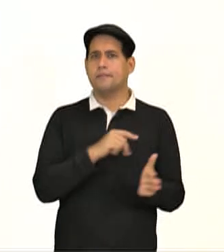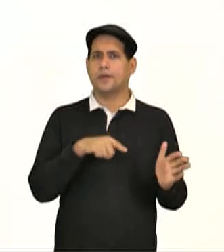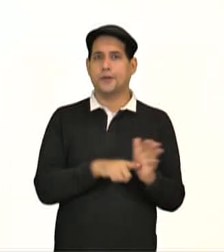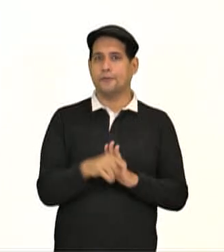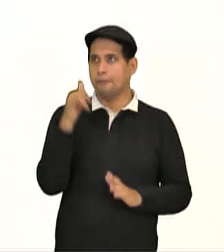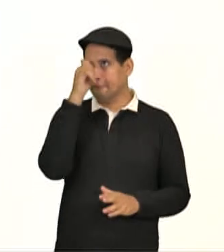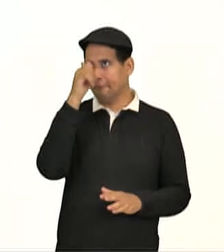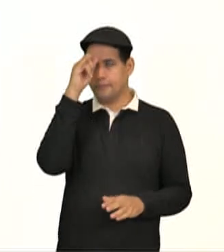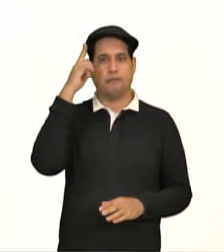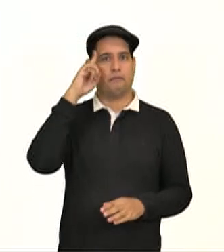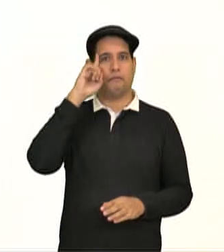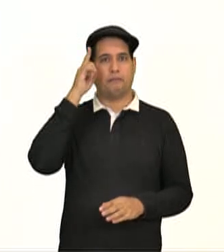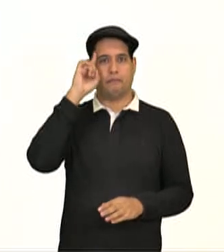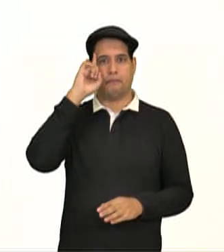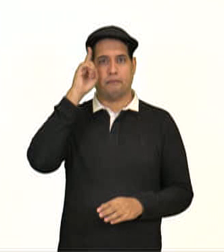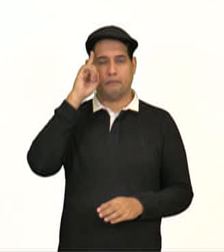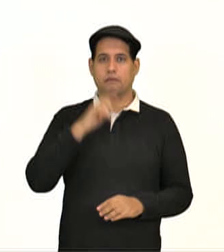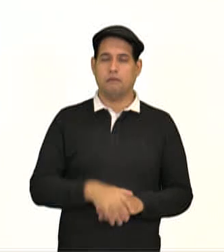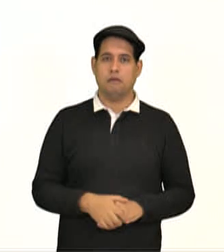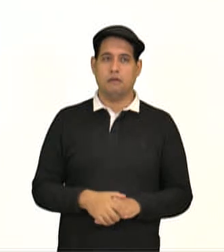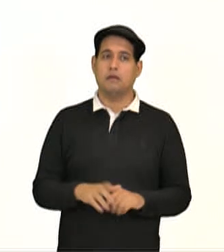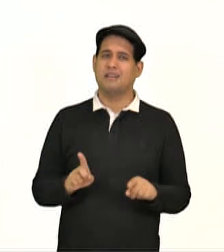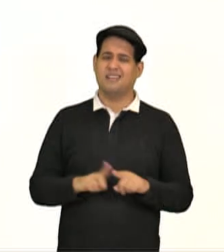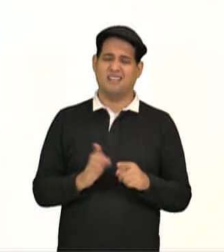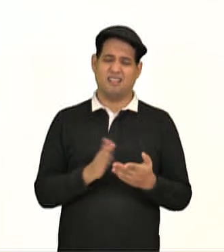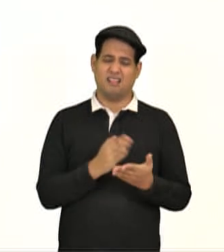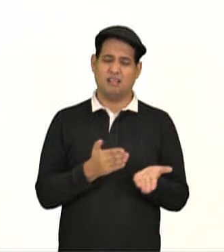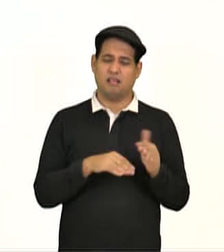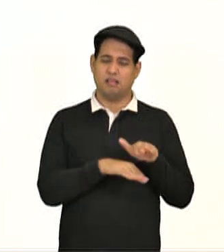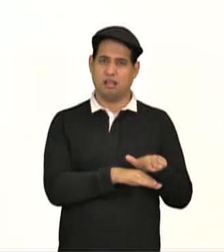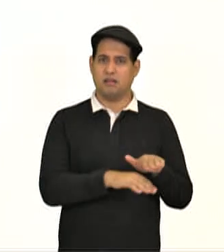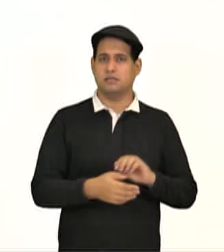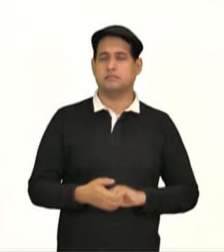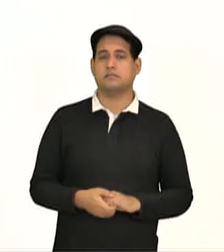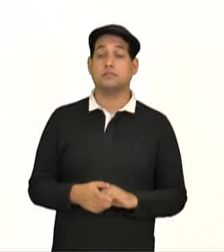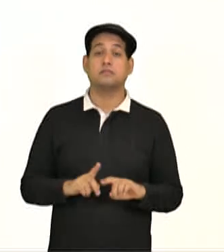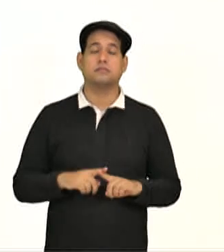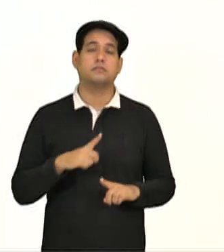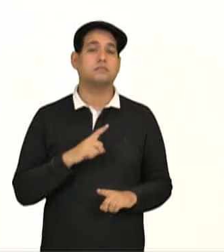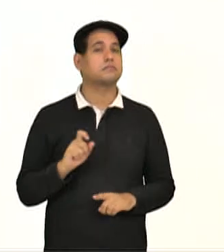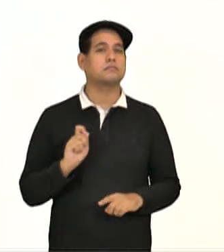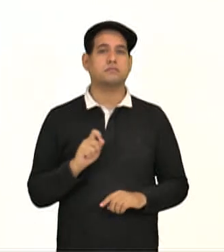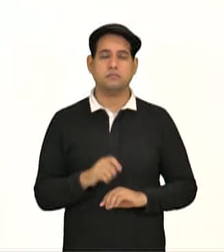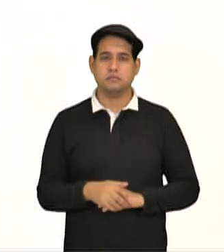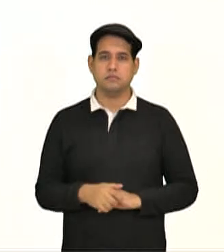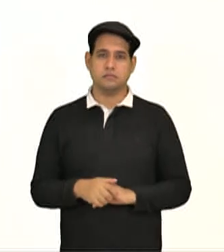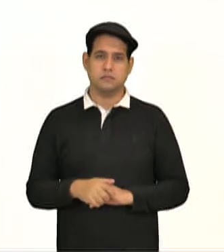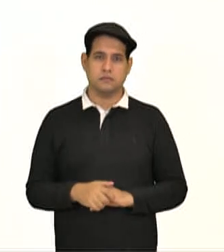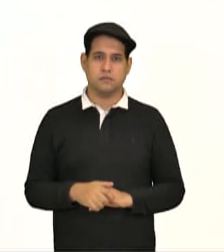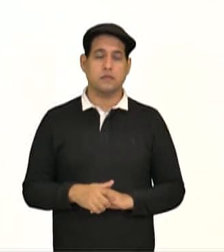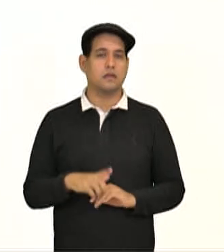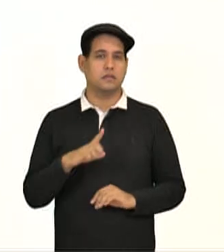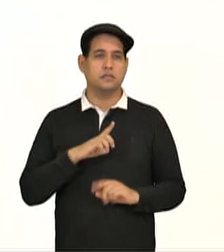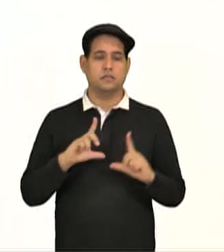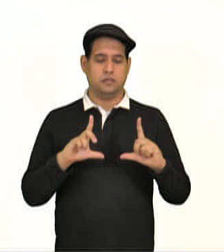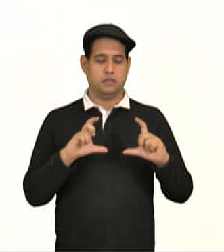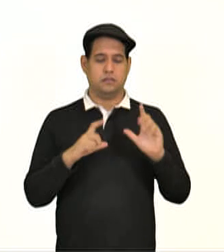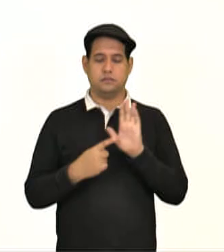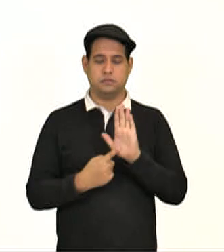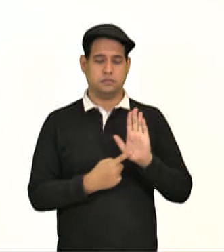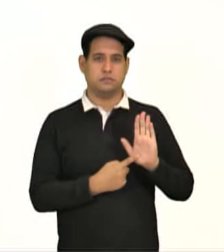dia inteiro. Daí este livro vira calhar. Então nós temos aqui, né, uma imagem,